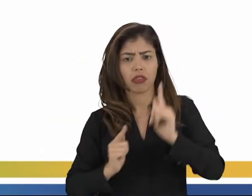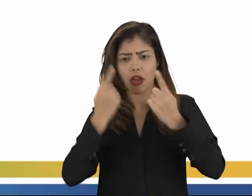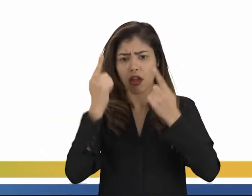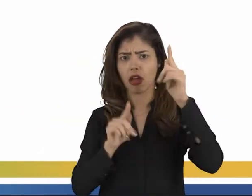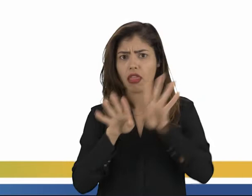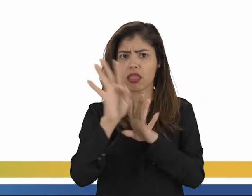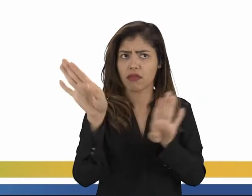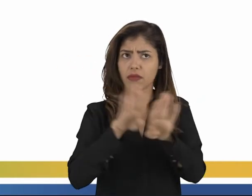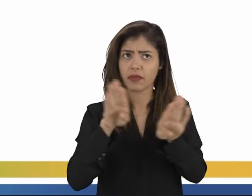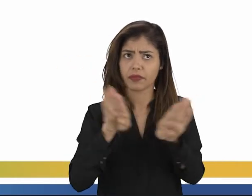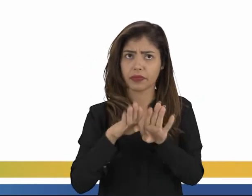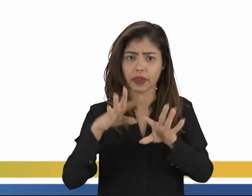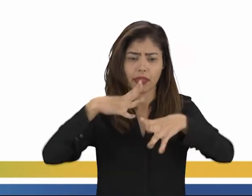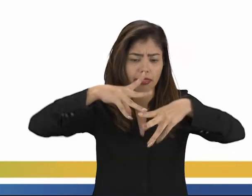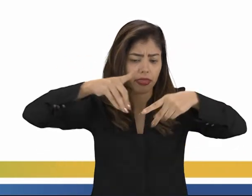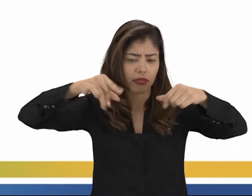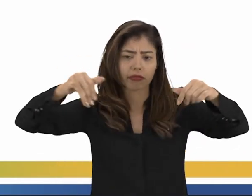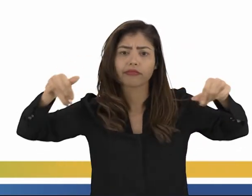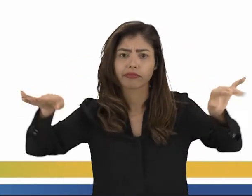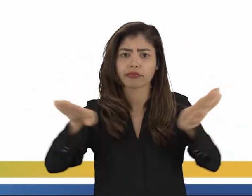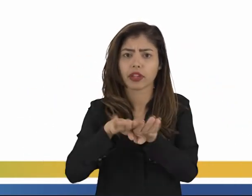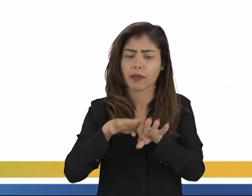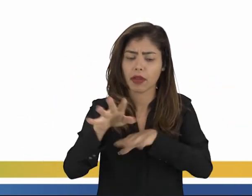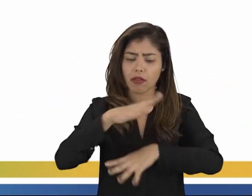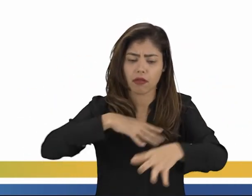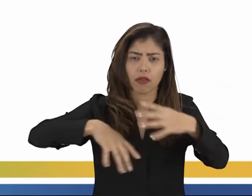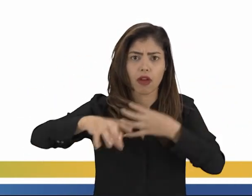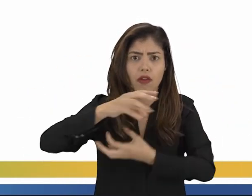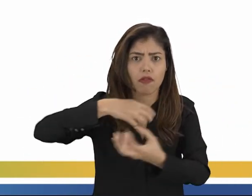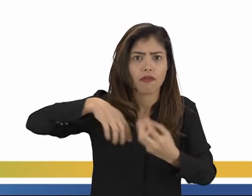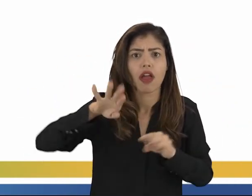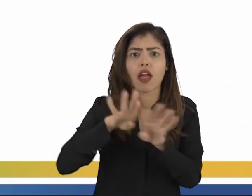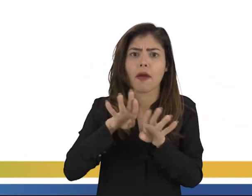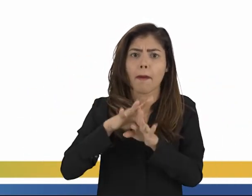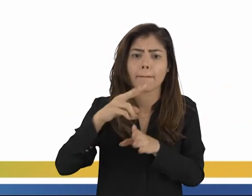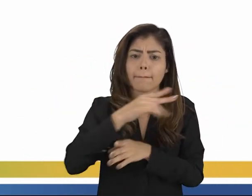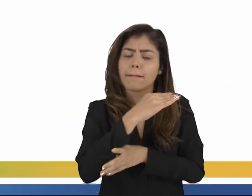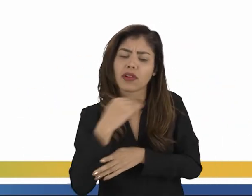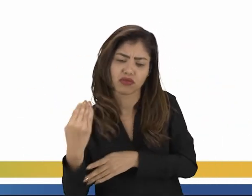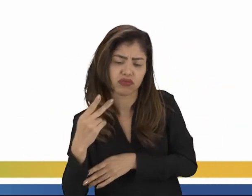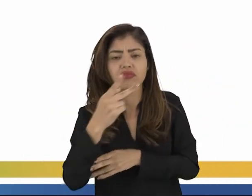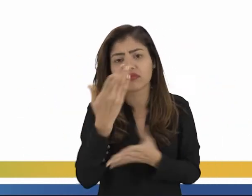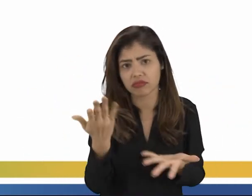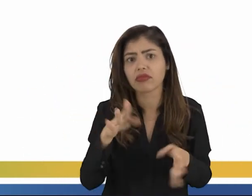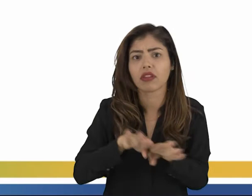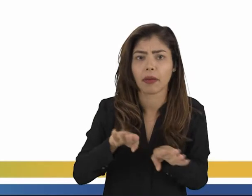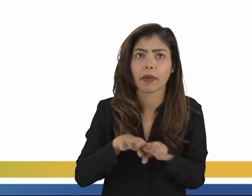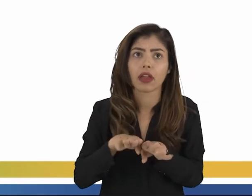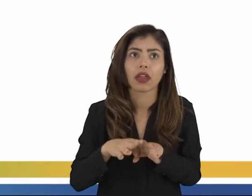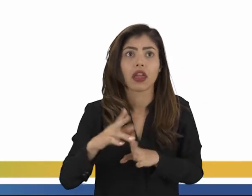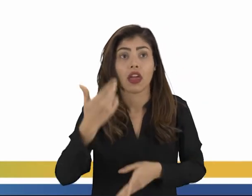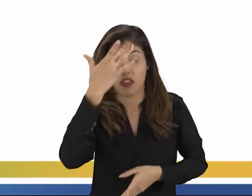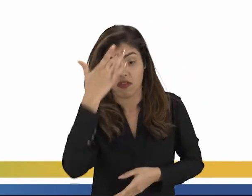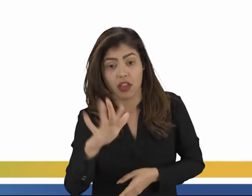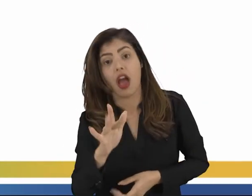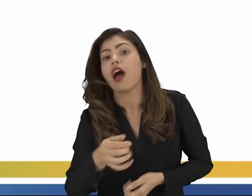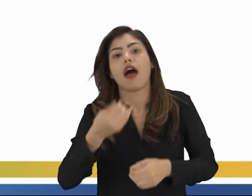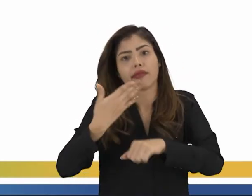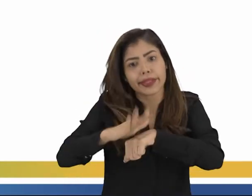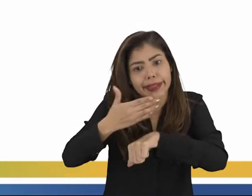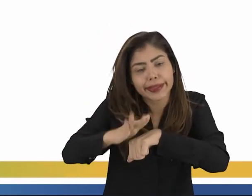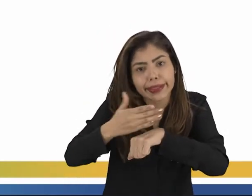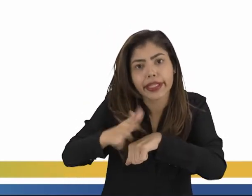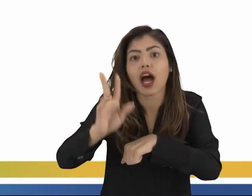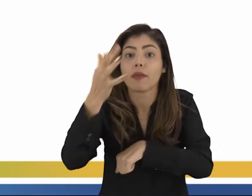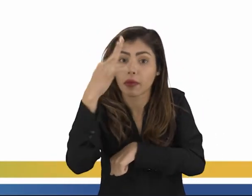colonos, terras envolvidas, massacres regionais, colonos sendo envolvidos sem saber pegar a arma, treinados por